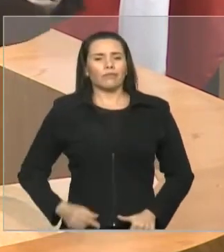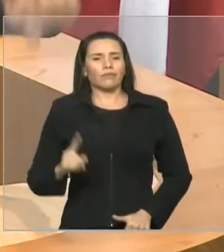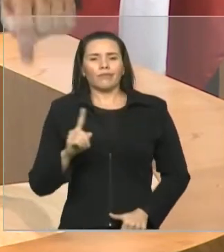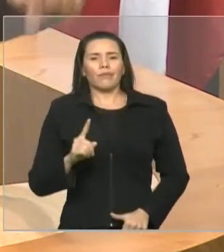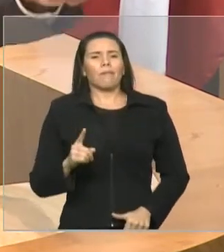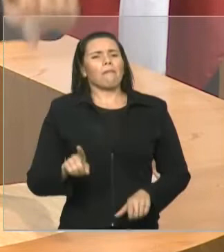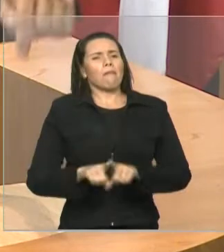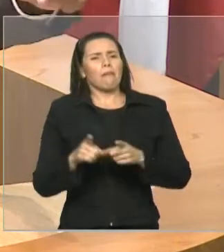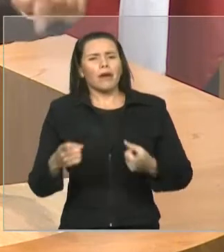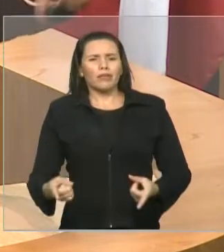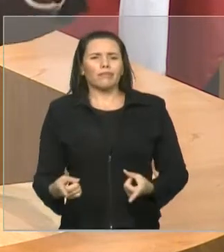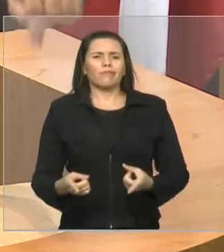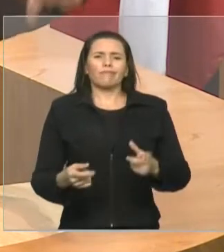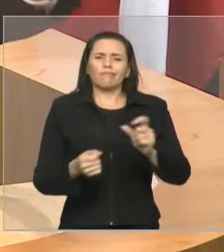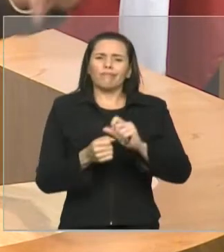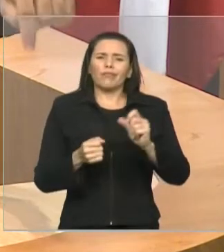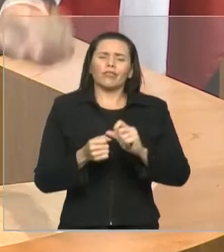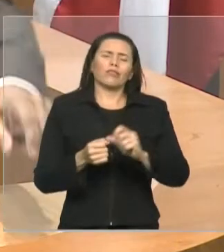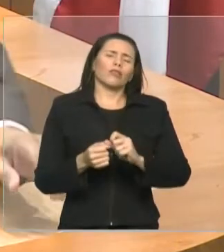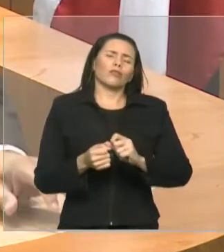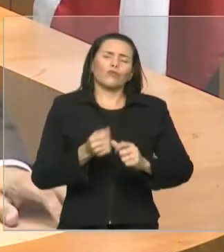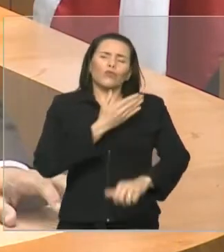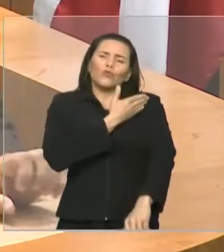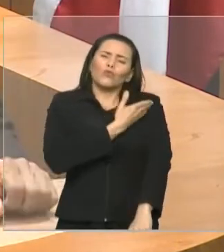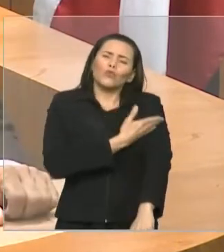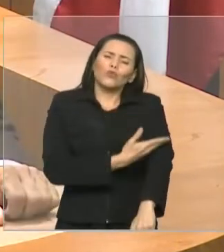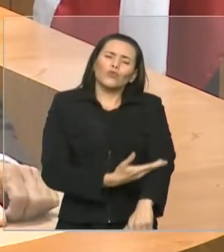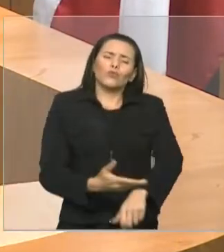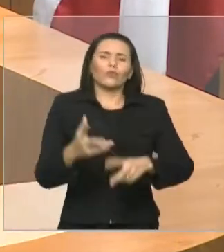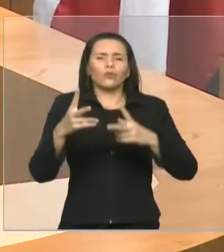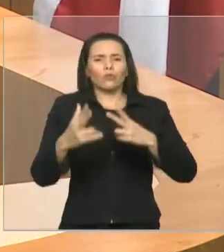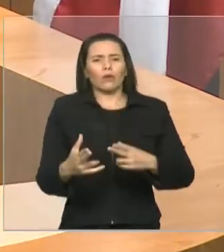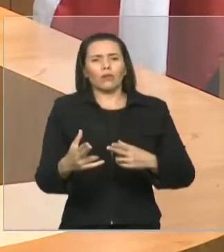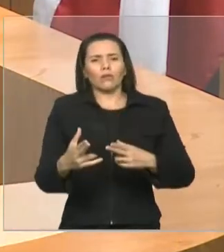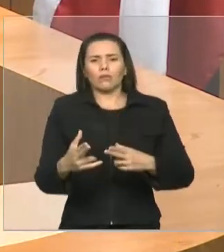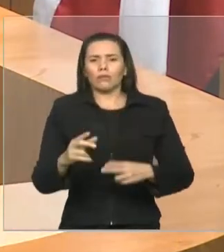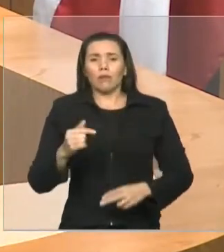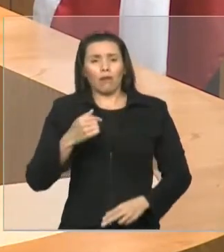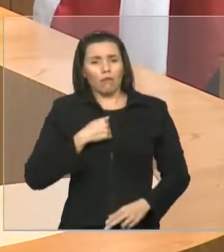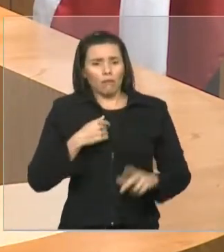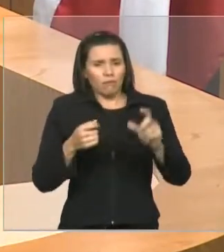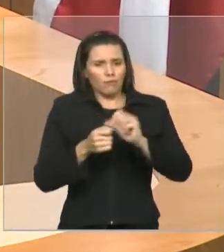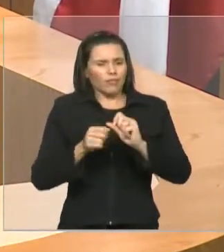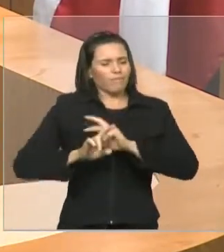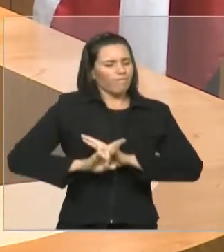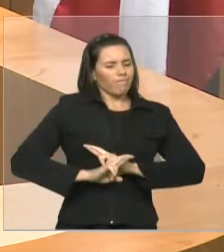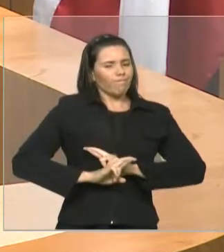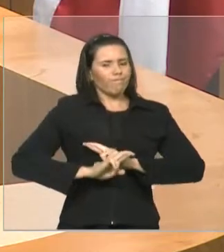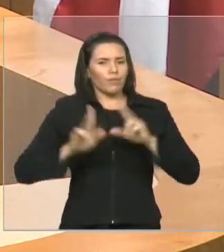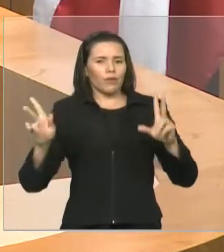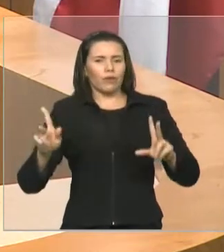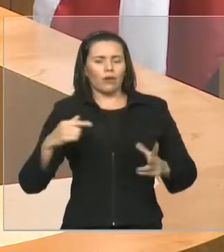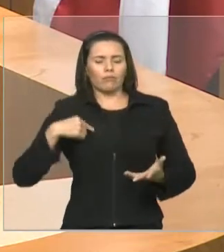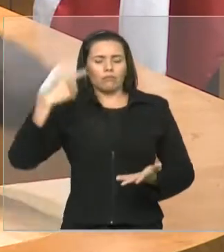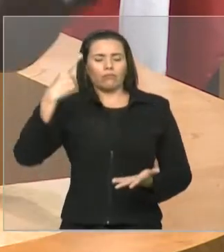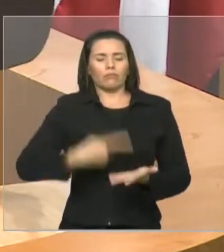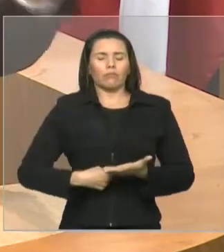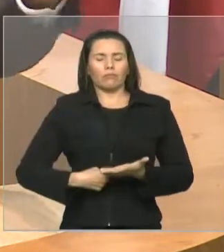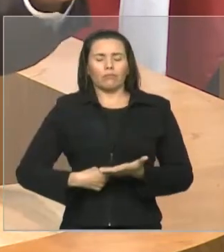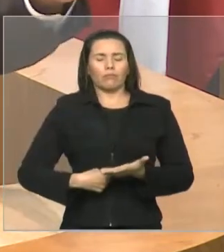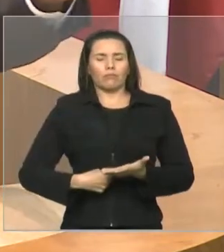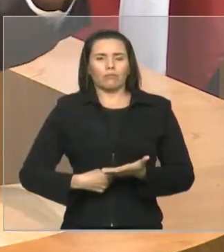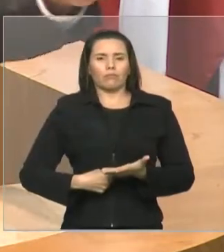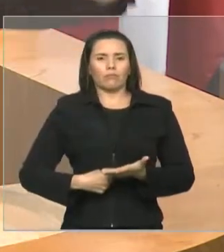nesta casa, o meu compromisso com o povo do Maranhão. Assumo, nesta casa, o compromisso de quem foi eleito com